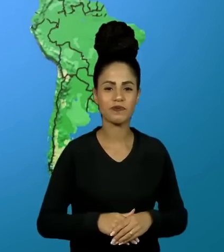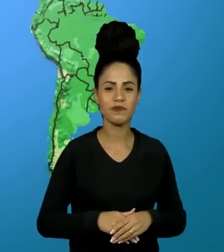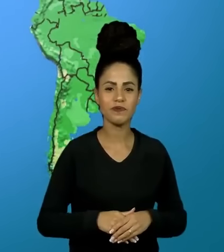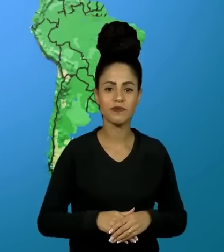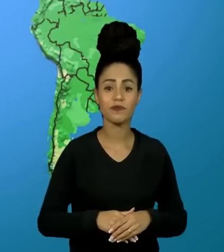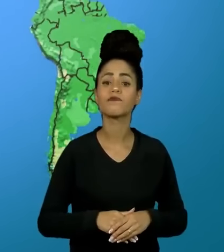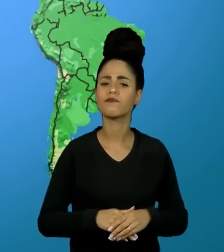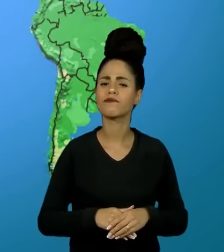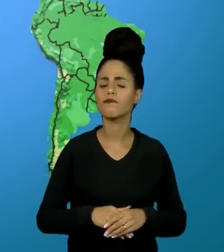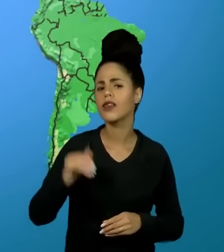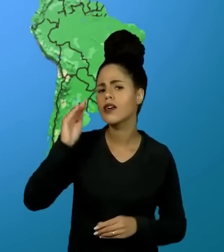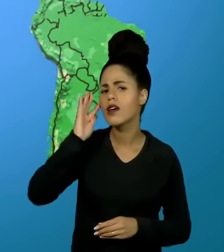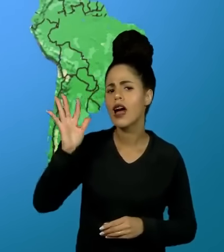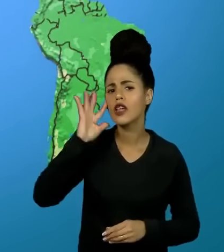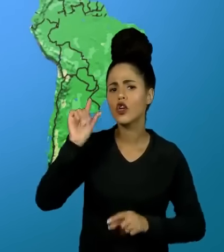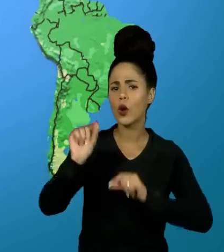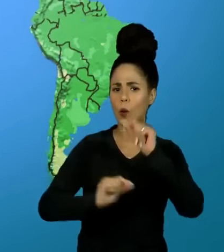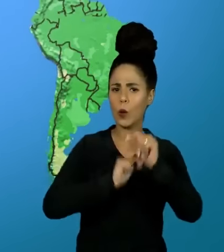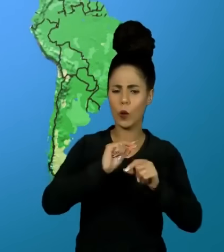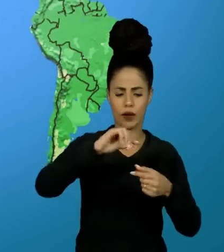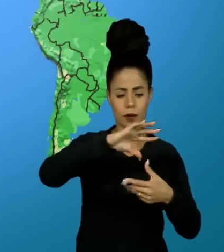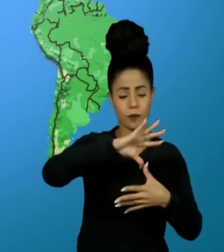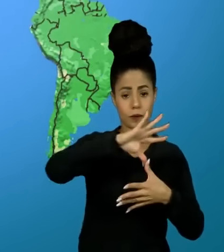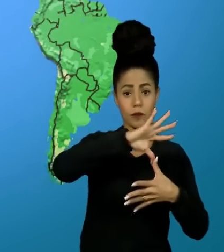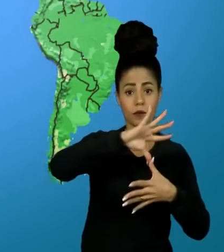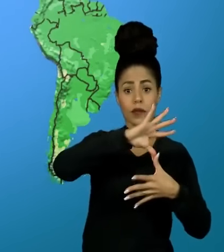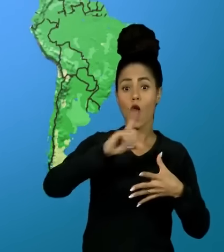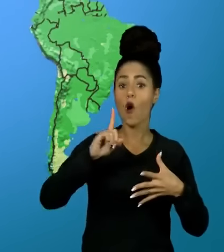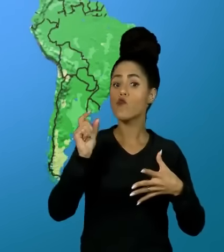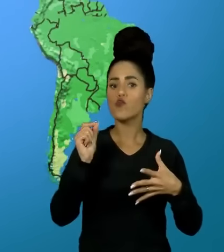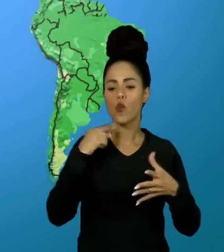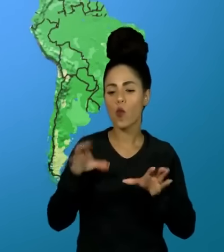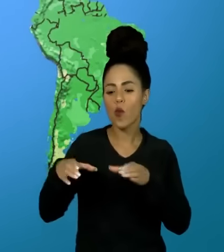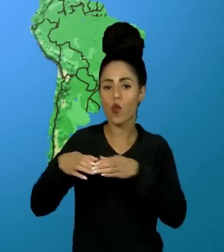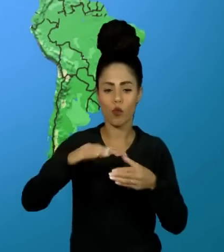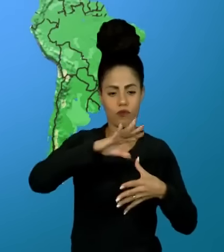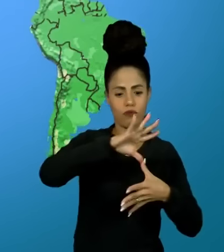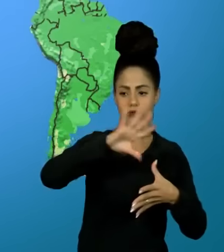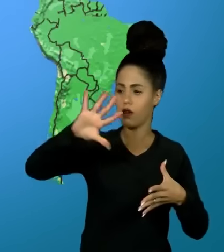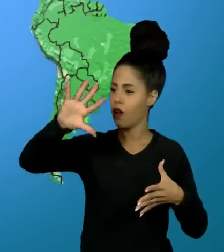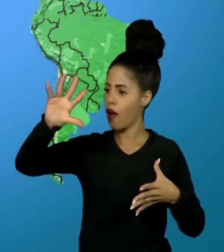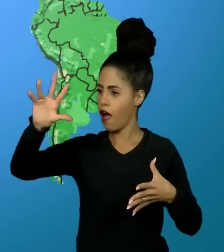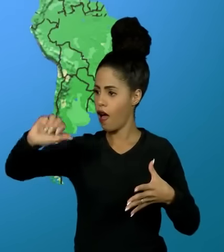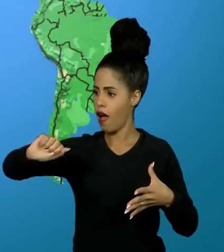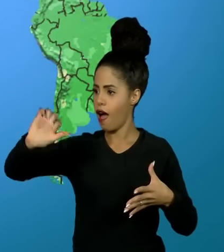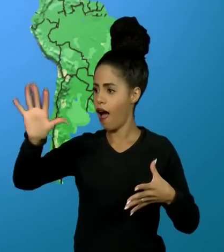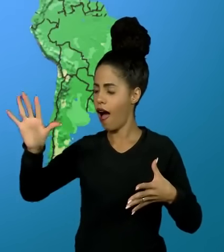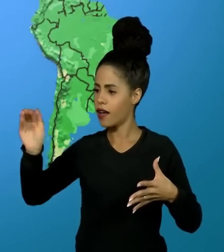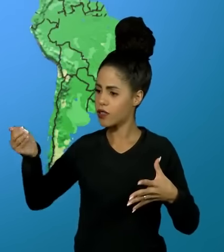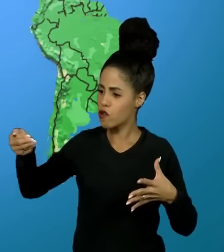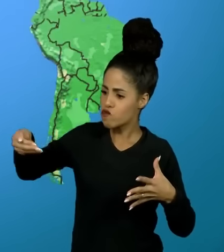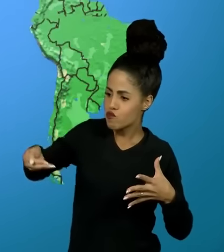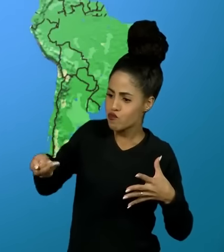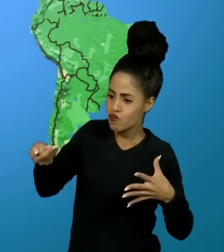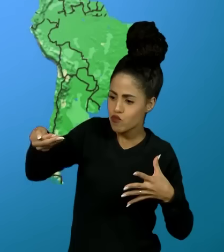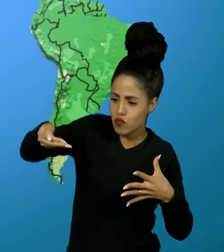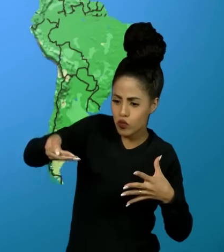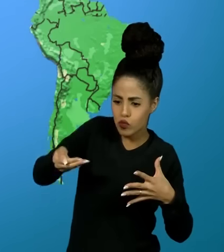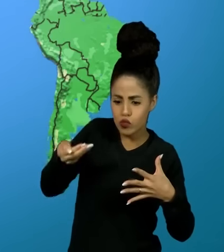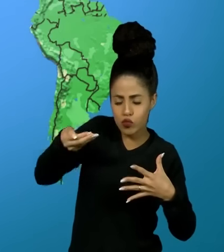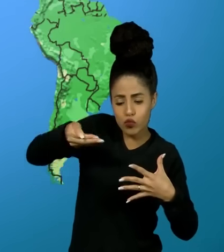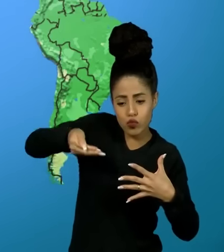A teoria mais difundida é que os primeiros habitantes vieram da Ásia e atravessaram o Estreito de Bering em